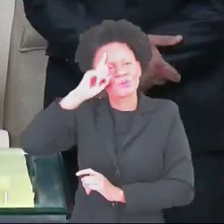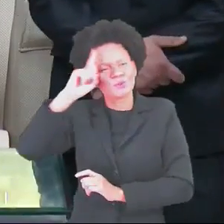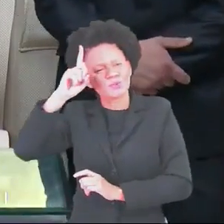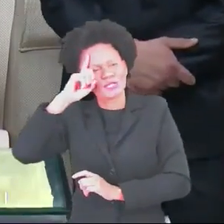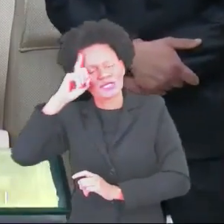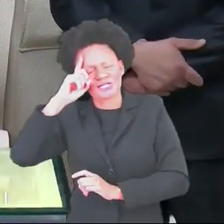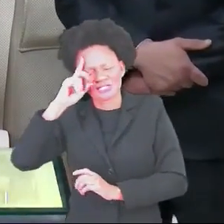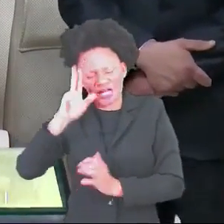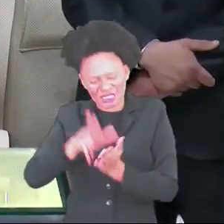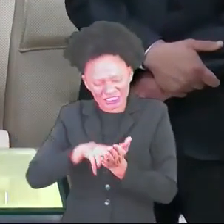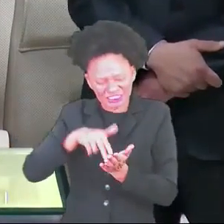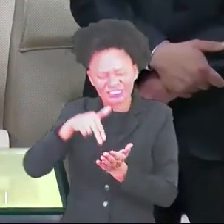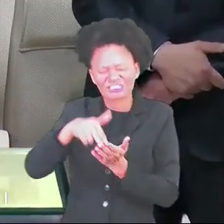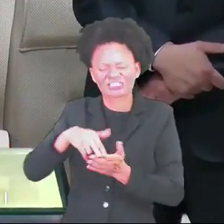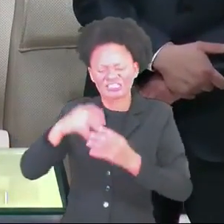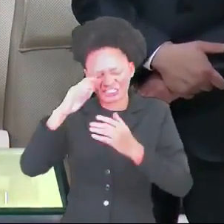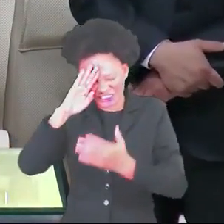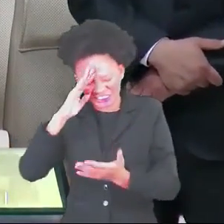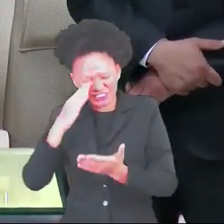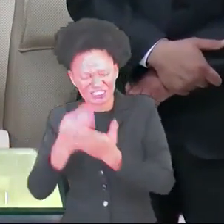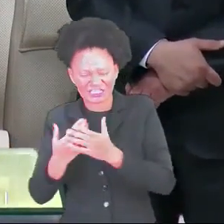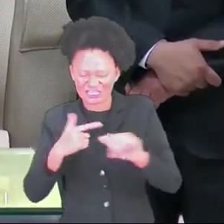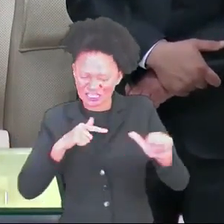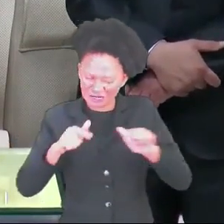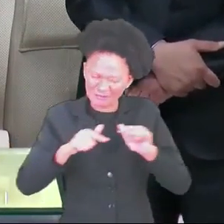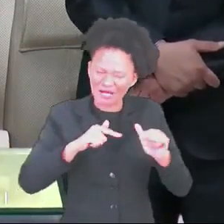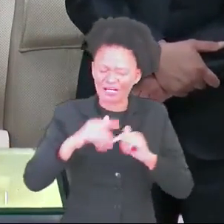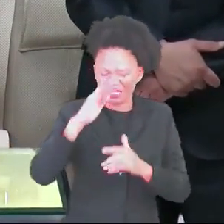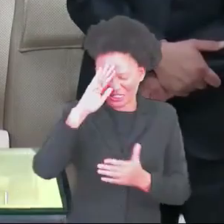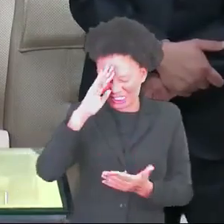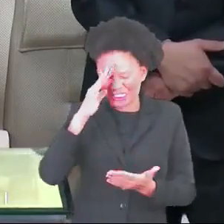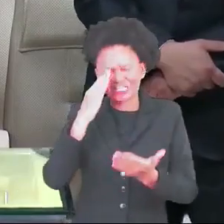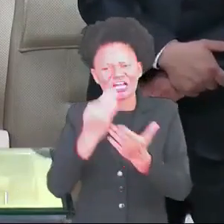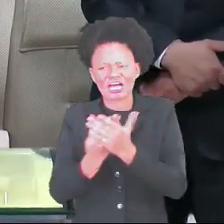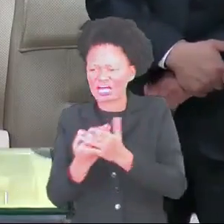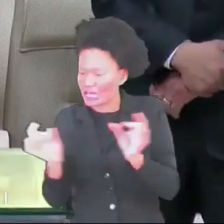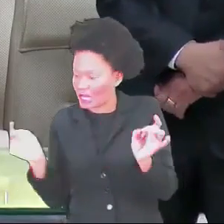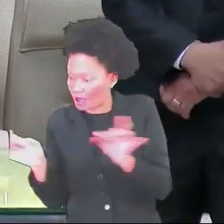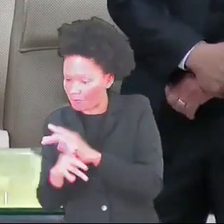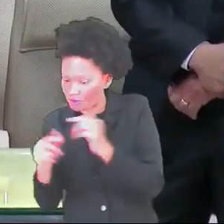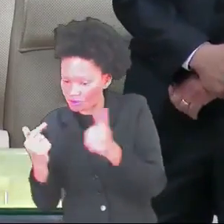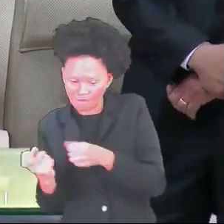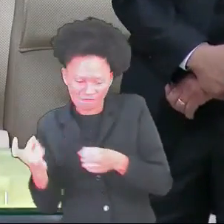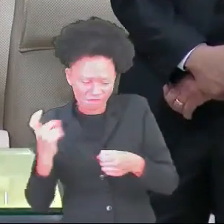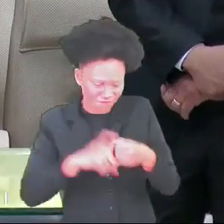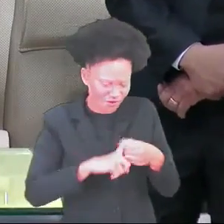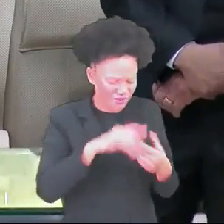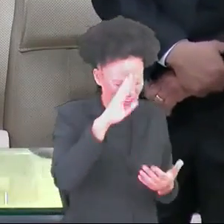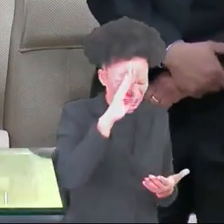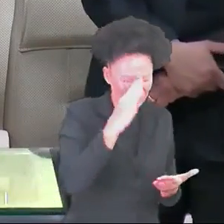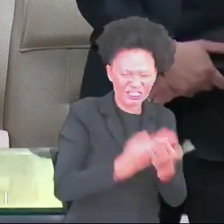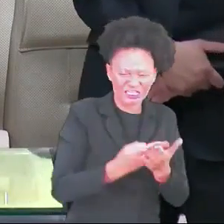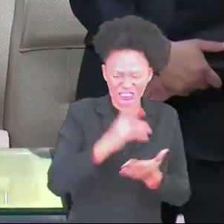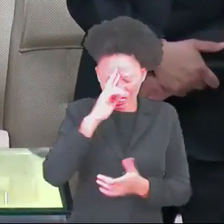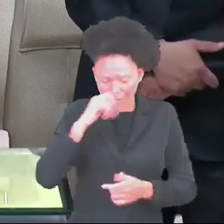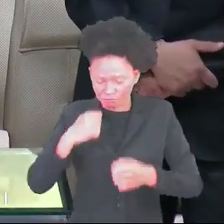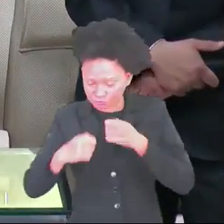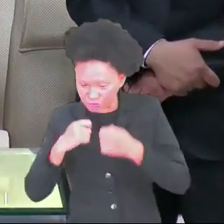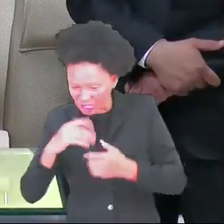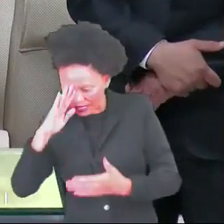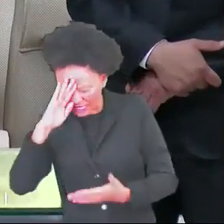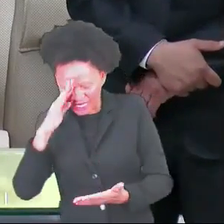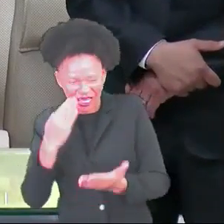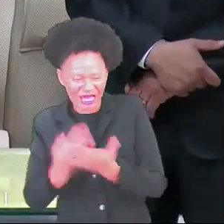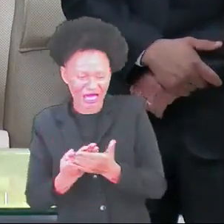Levante crendo, trabalhe crendo. Volte para casa crendo, almoce crendo, jante